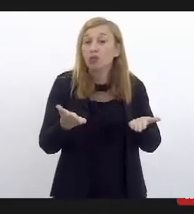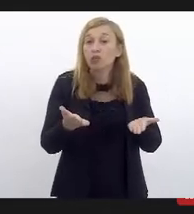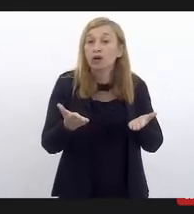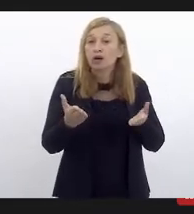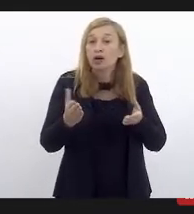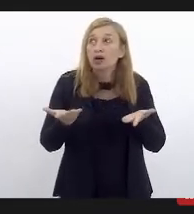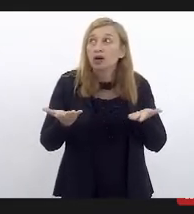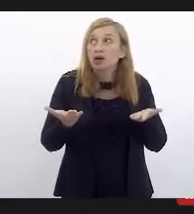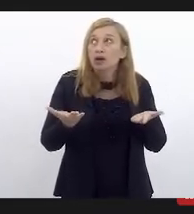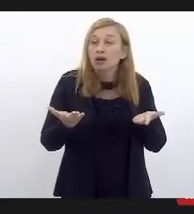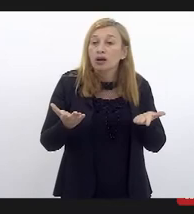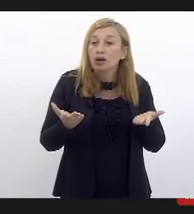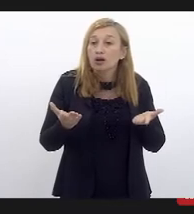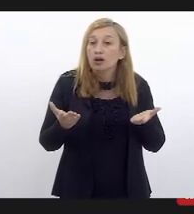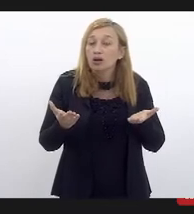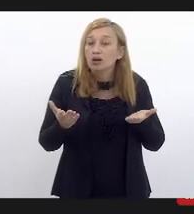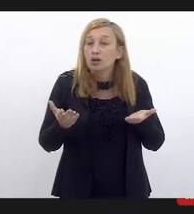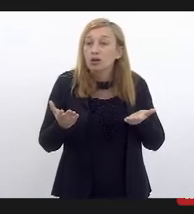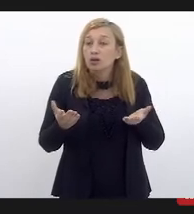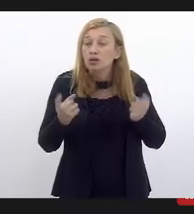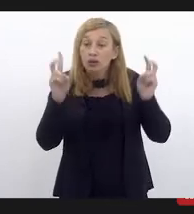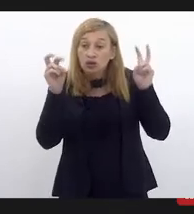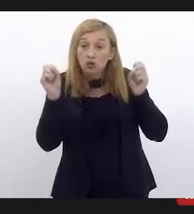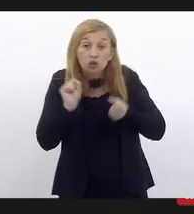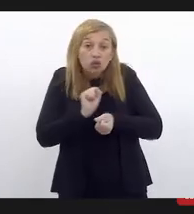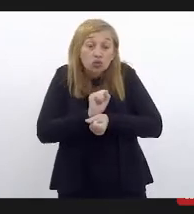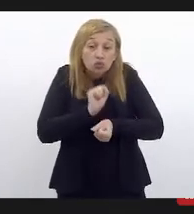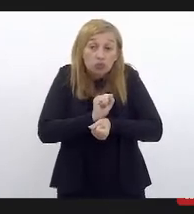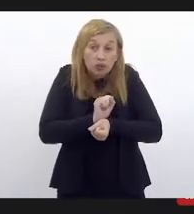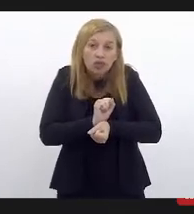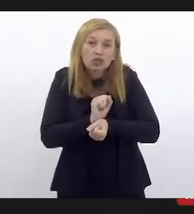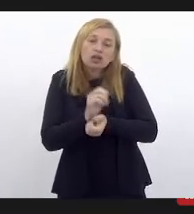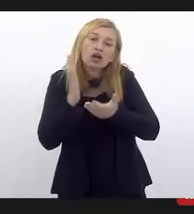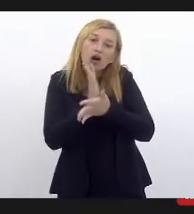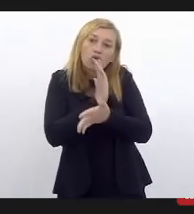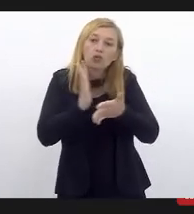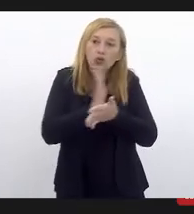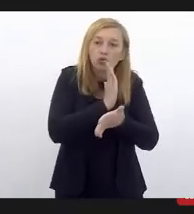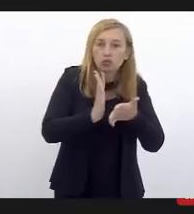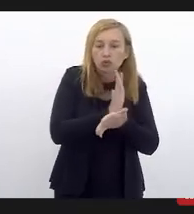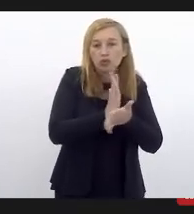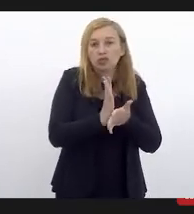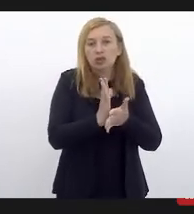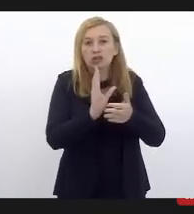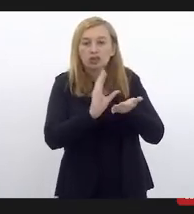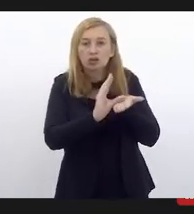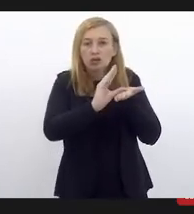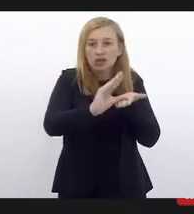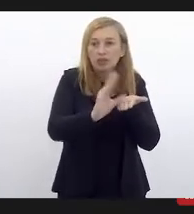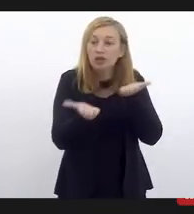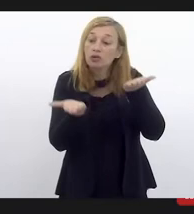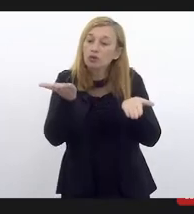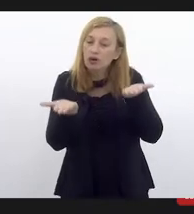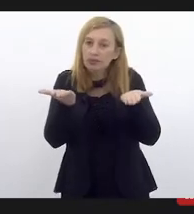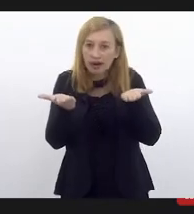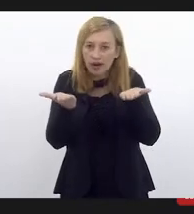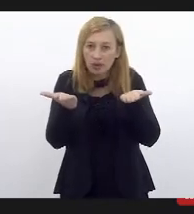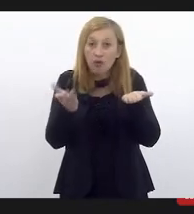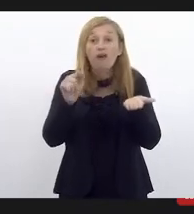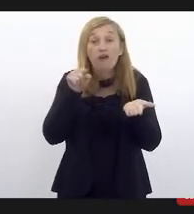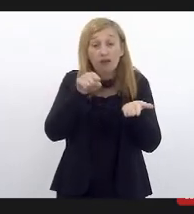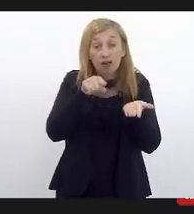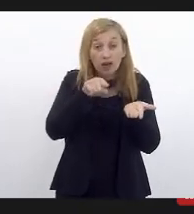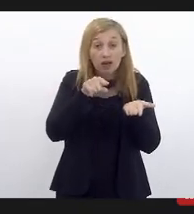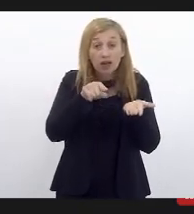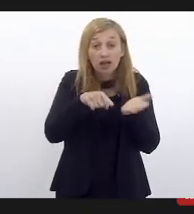corrente que nos prende a determinadas concepções de orçamento equilibrado. O orçamento equilibrado é aquele que